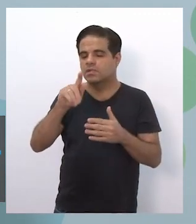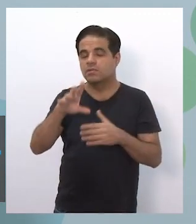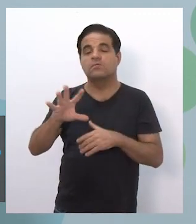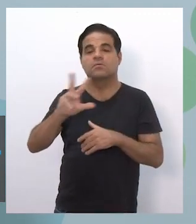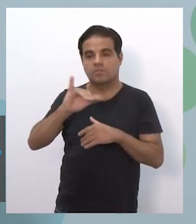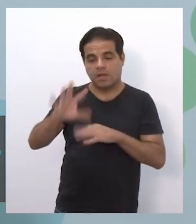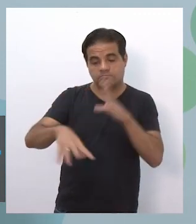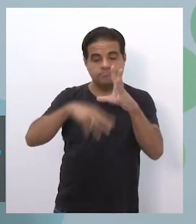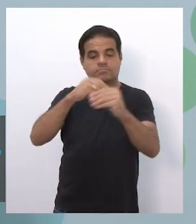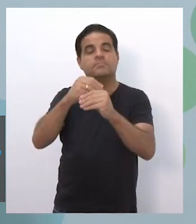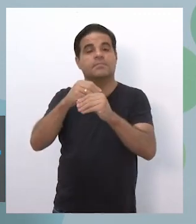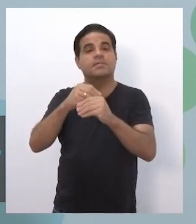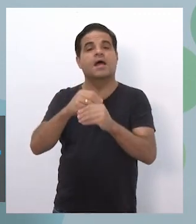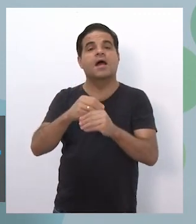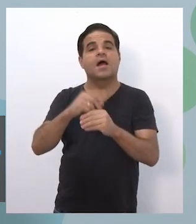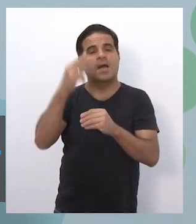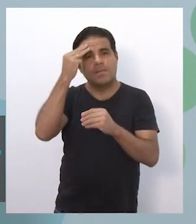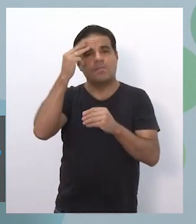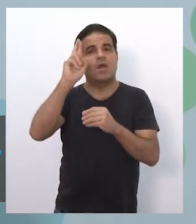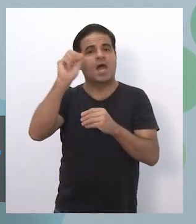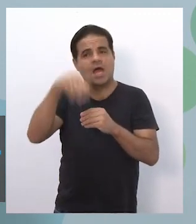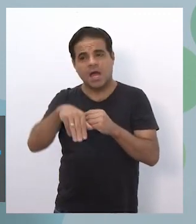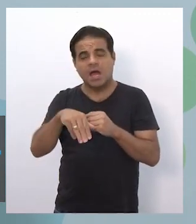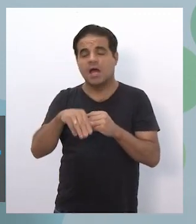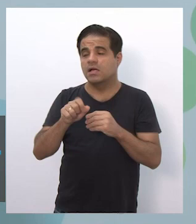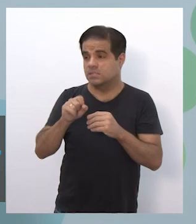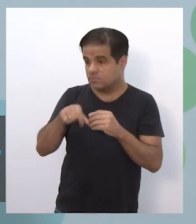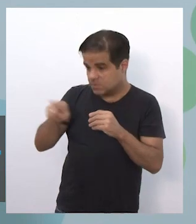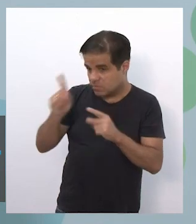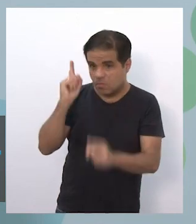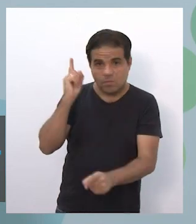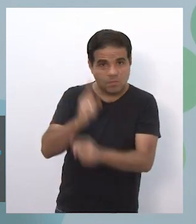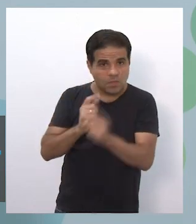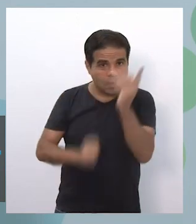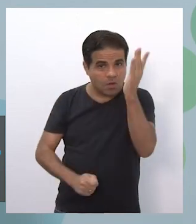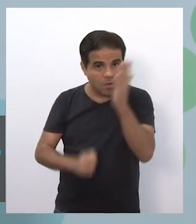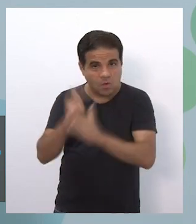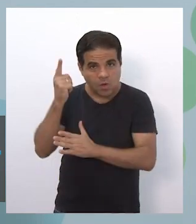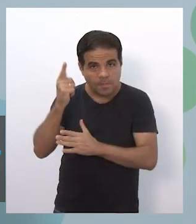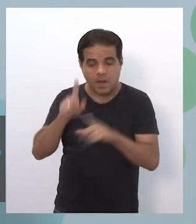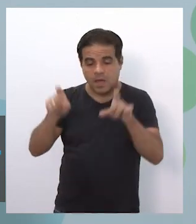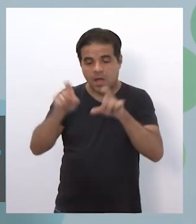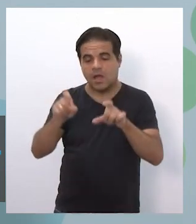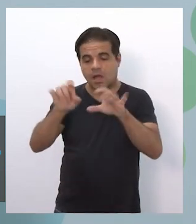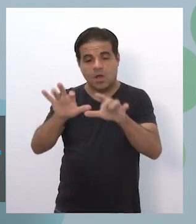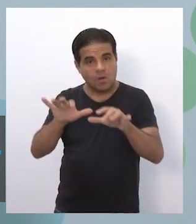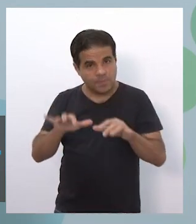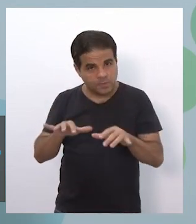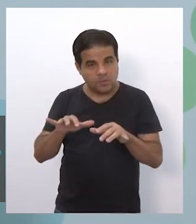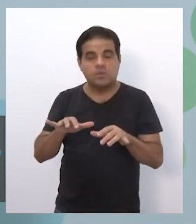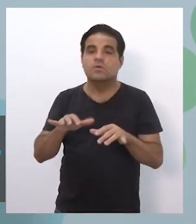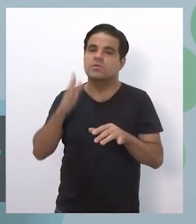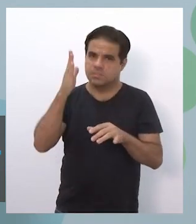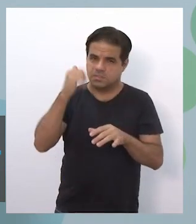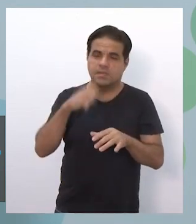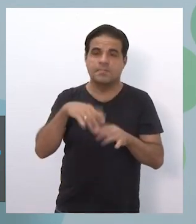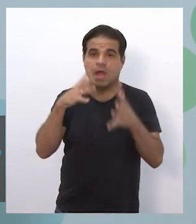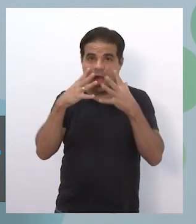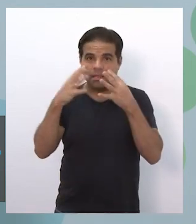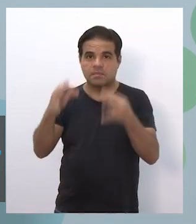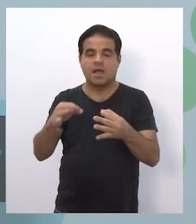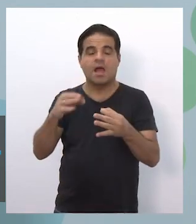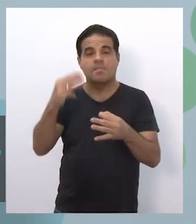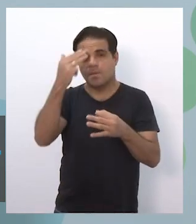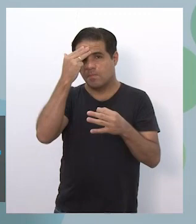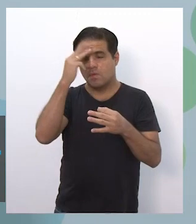sobre a memória RAM, é sempre na hora que vocês forem comprar um notebook ou um computador, se atentar na memória RAM,